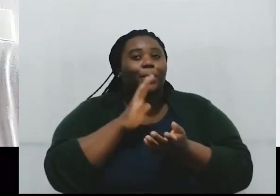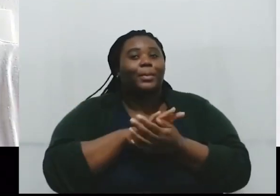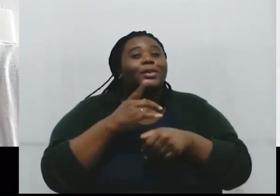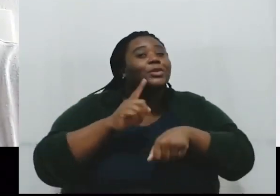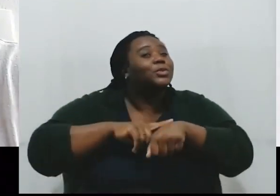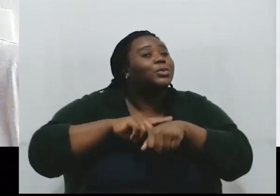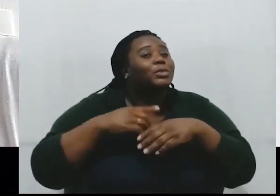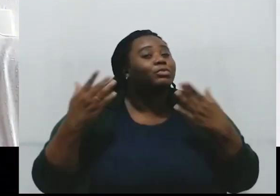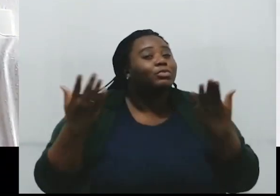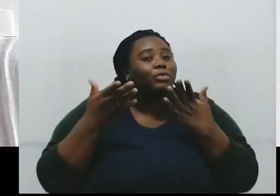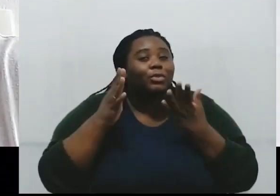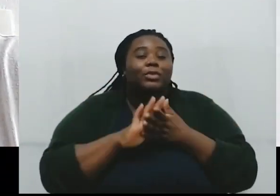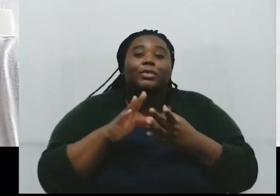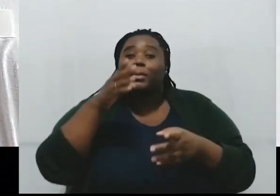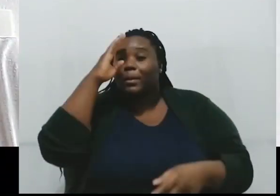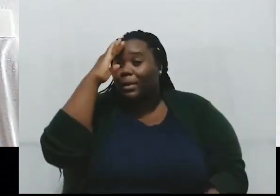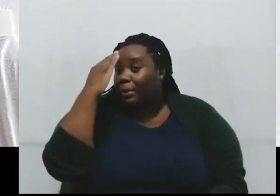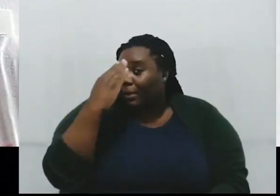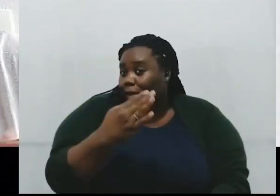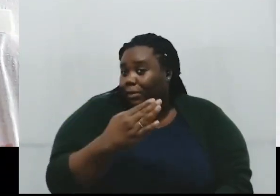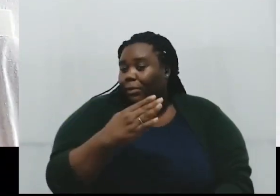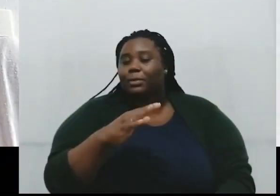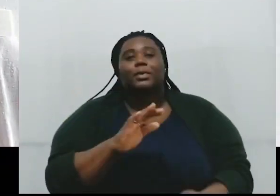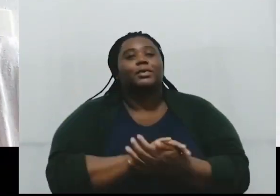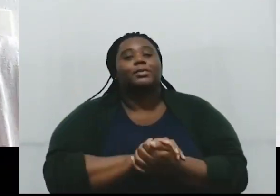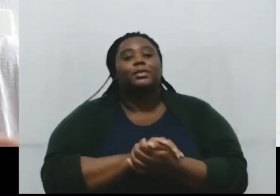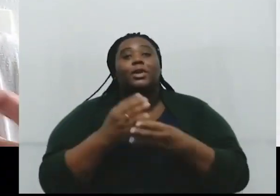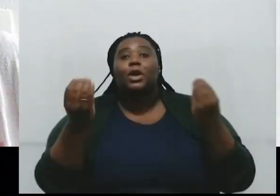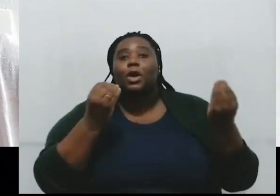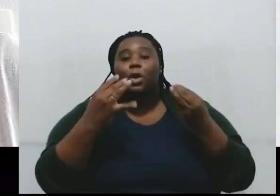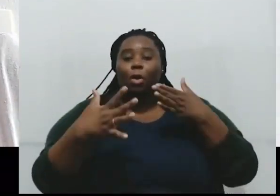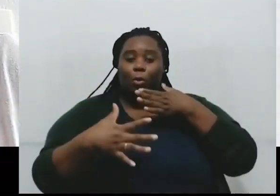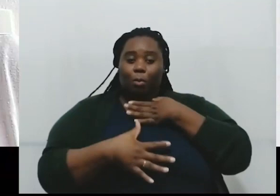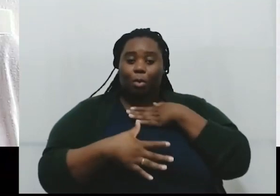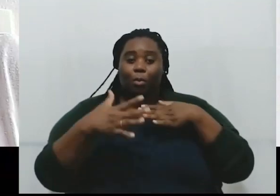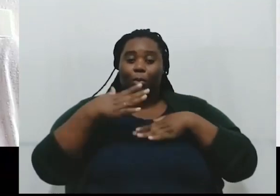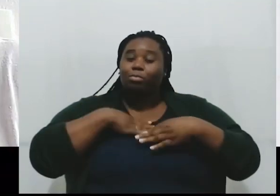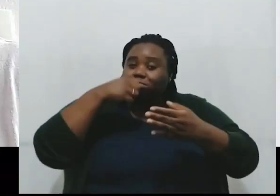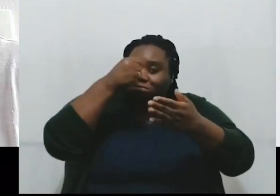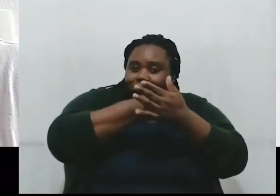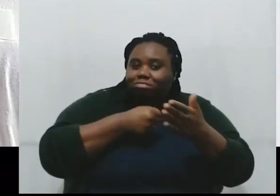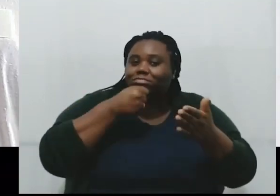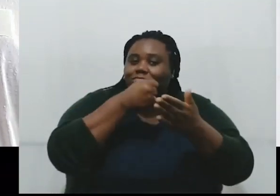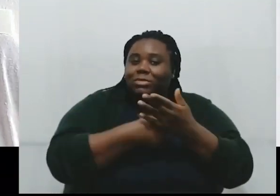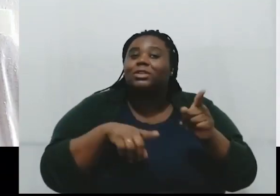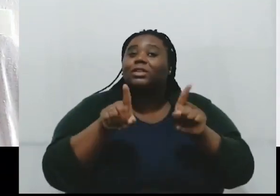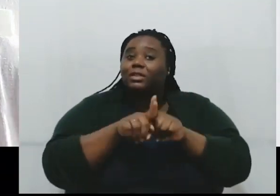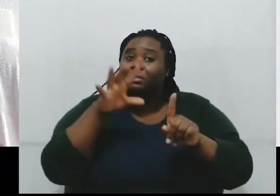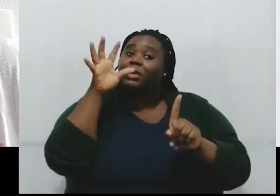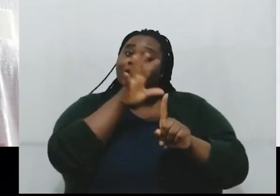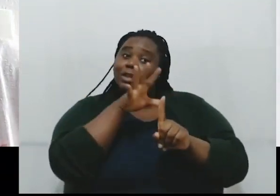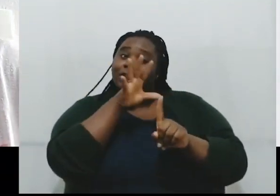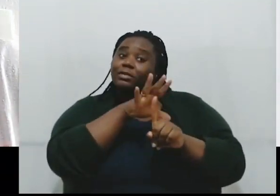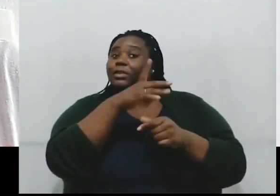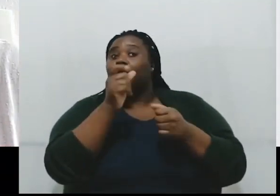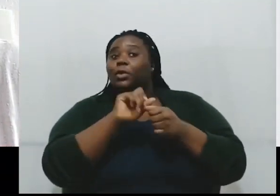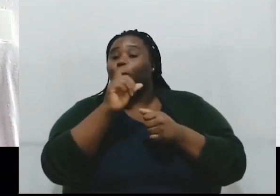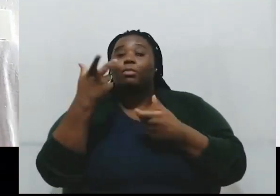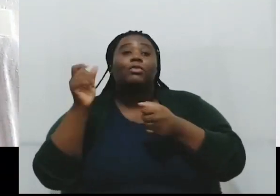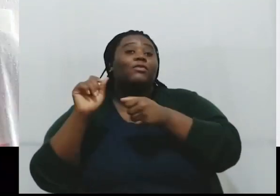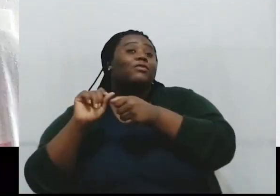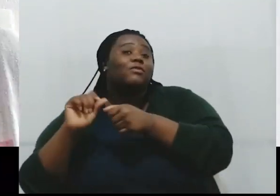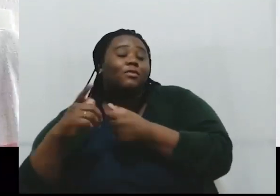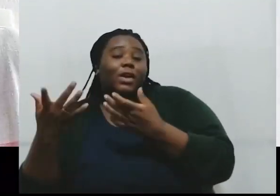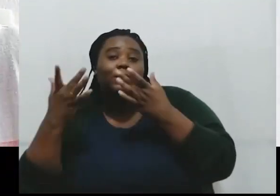contemporaneidade, mas principalmente como os seus corpos e as suas lutas interferem nas suas produções em